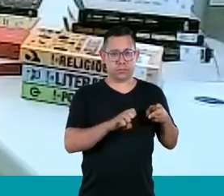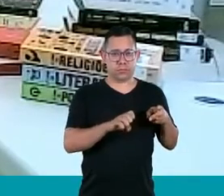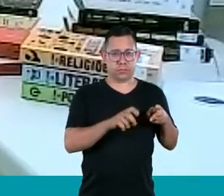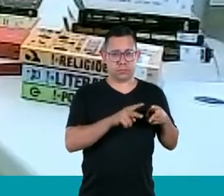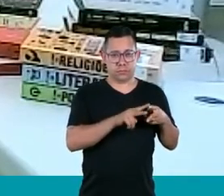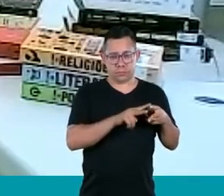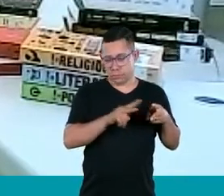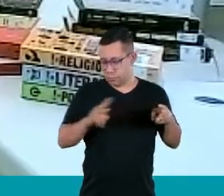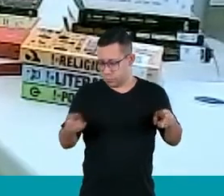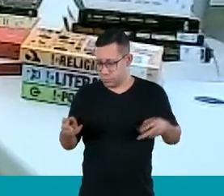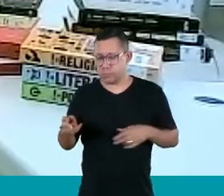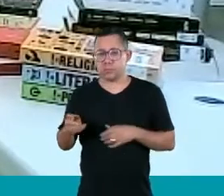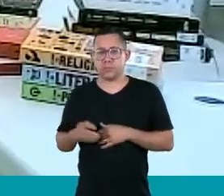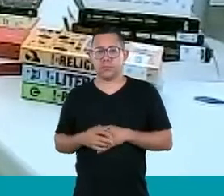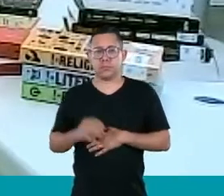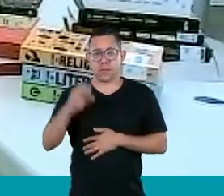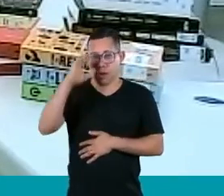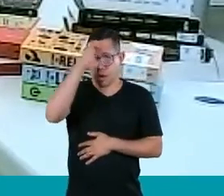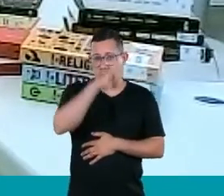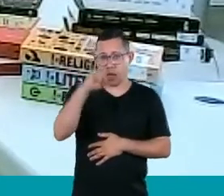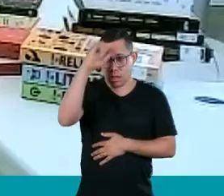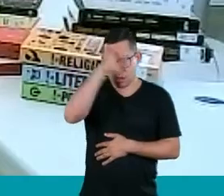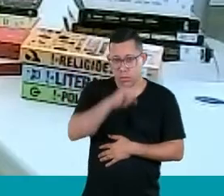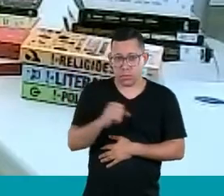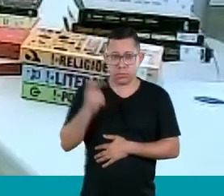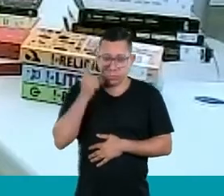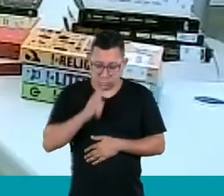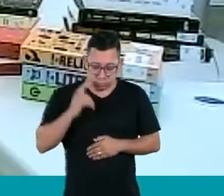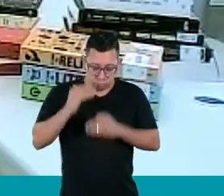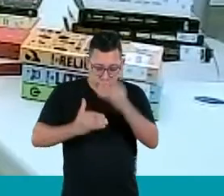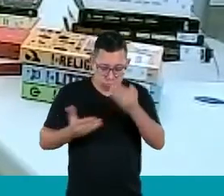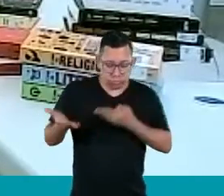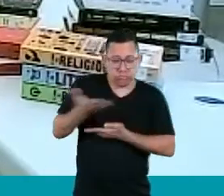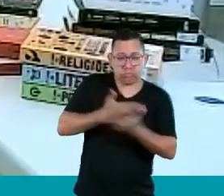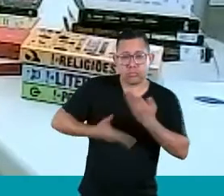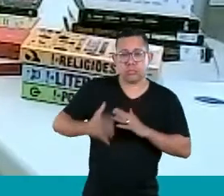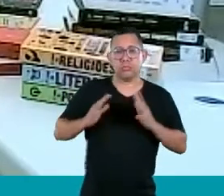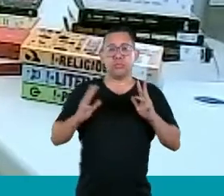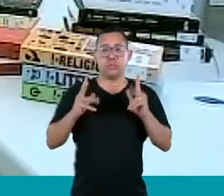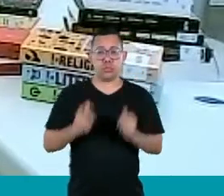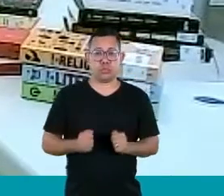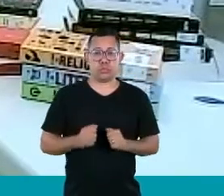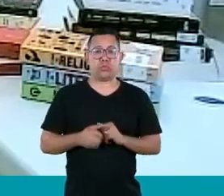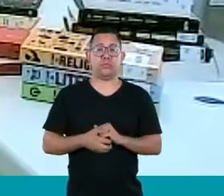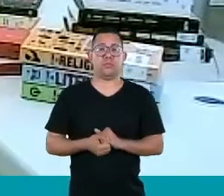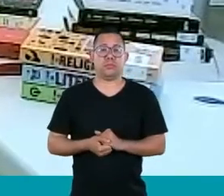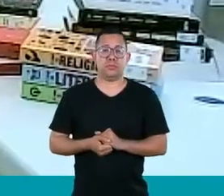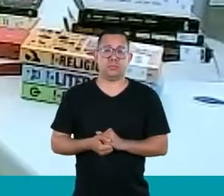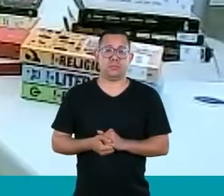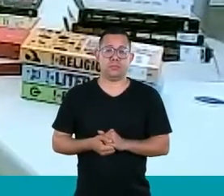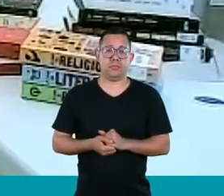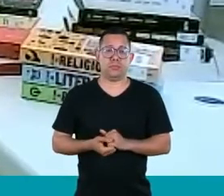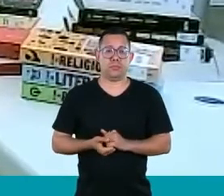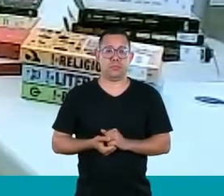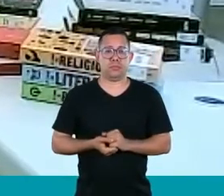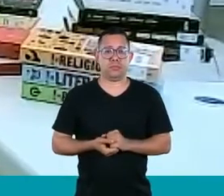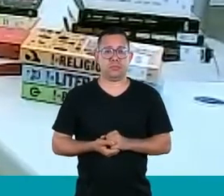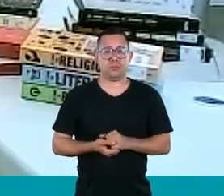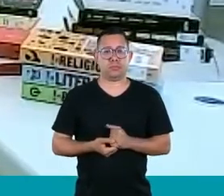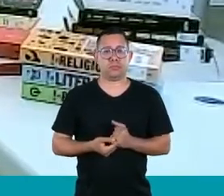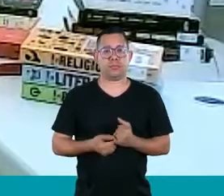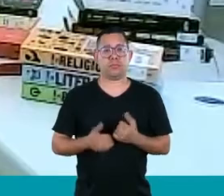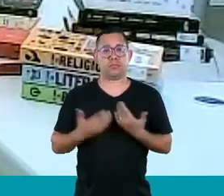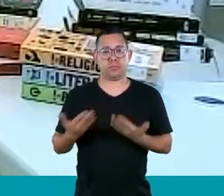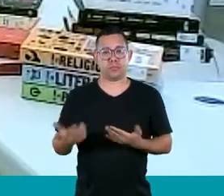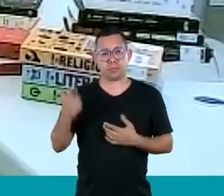por meio da aprendizagem que o sujeito se constrói e se relaciona com o mundo. Bem, voltando agora e pensando